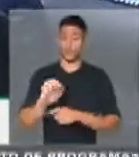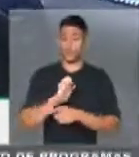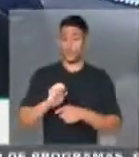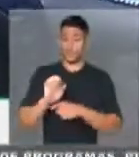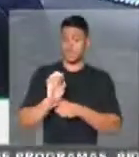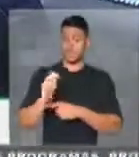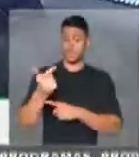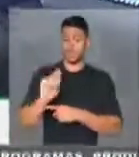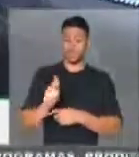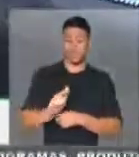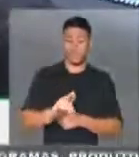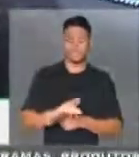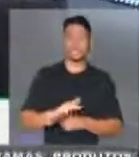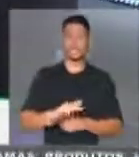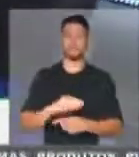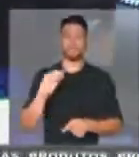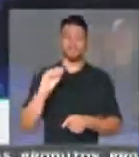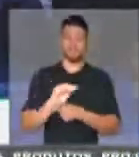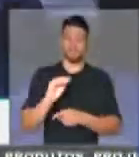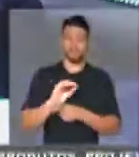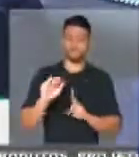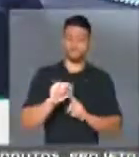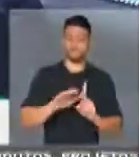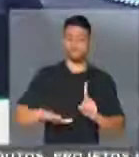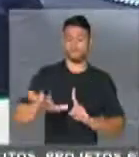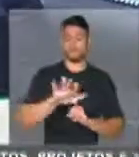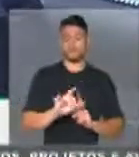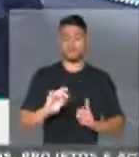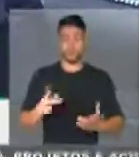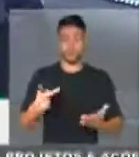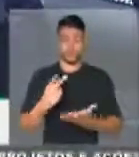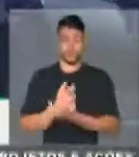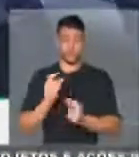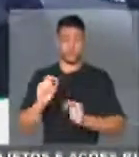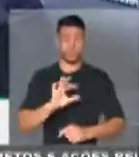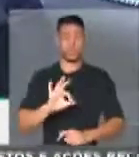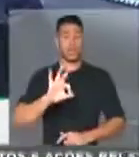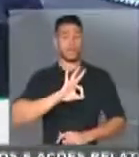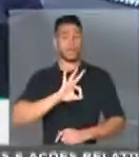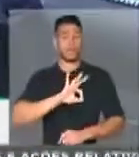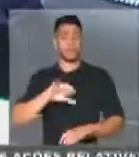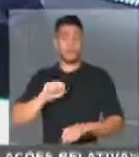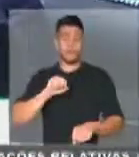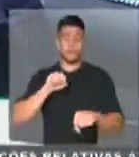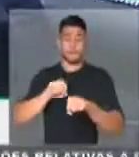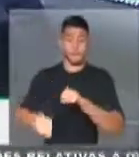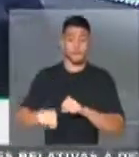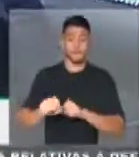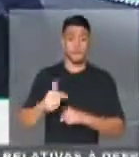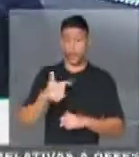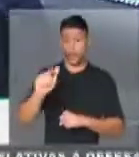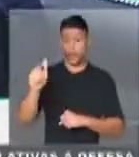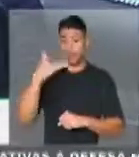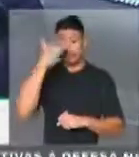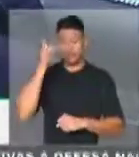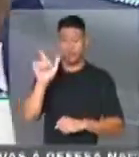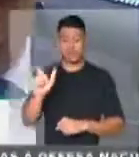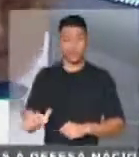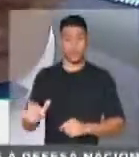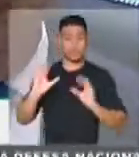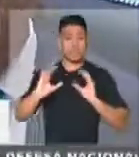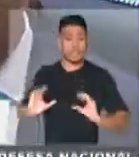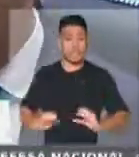da sociedade e ainda ter a sua polícia assassinando pessoas que